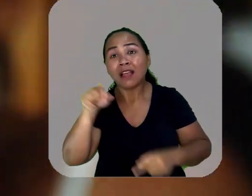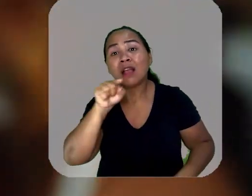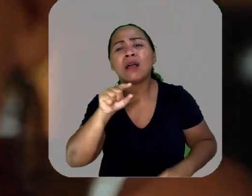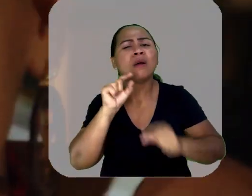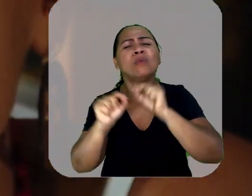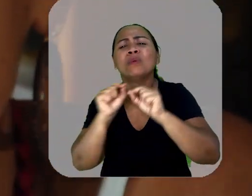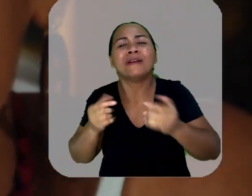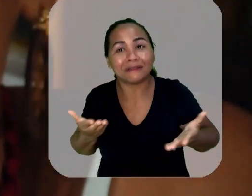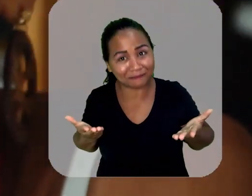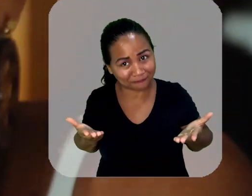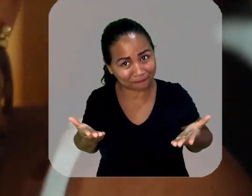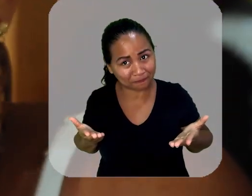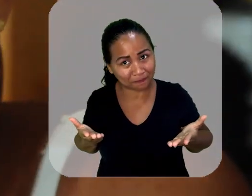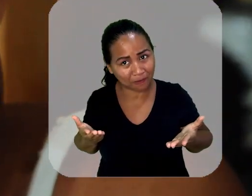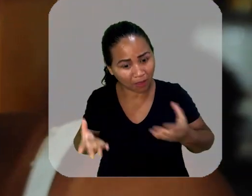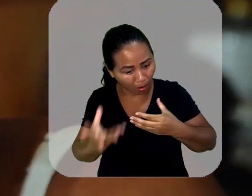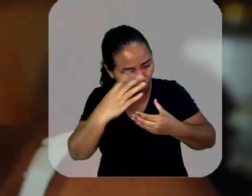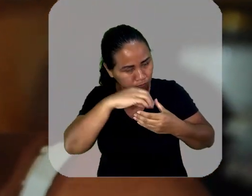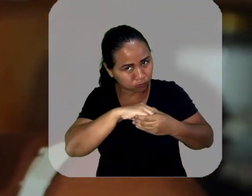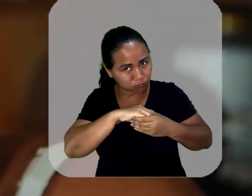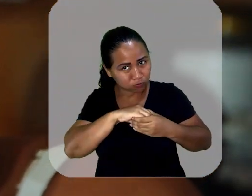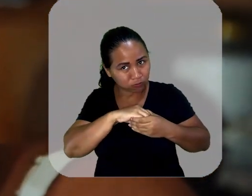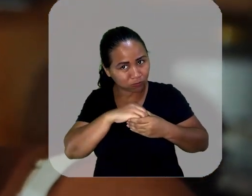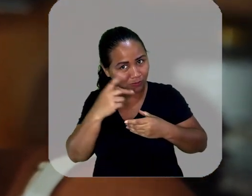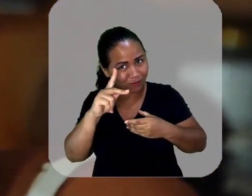Quem será que tem namorada do teu ser?